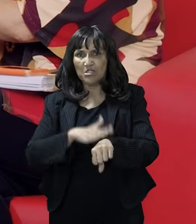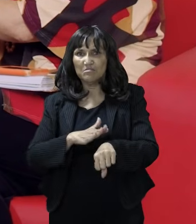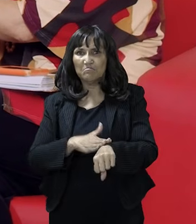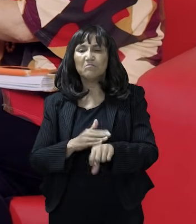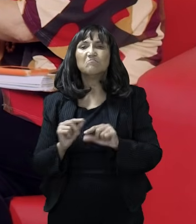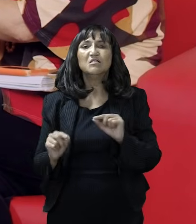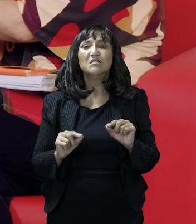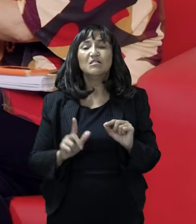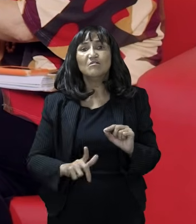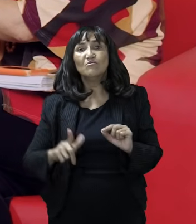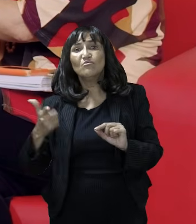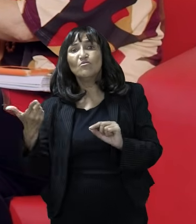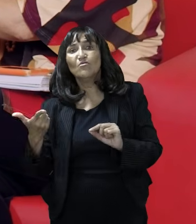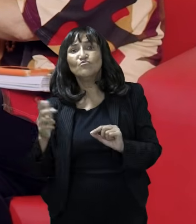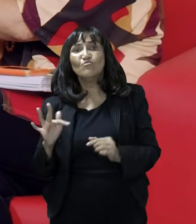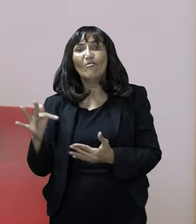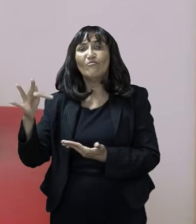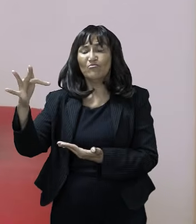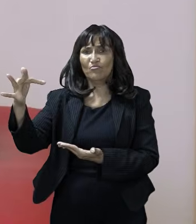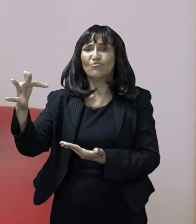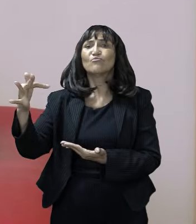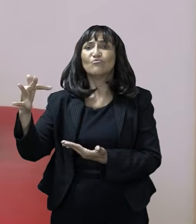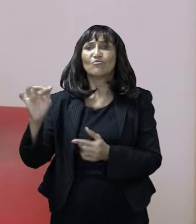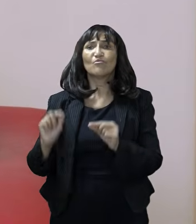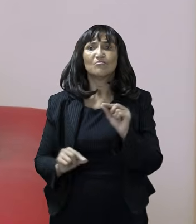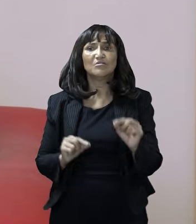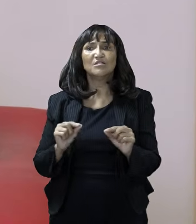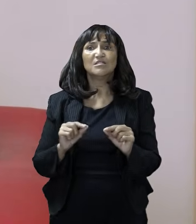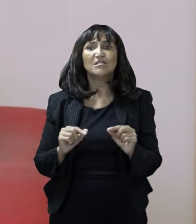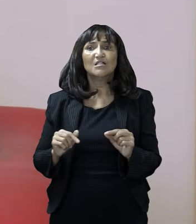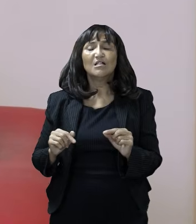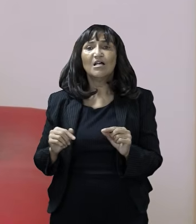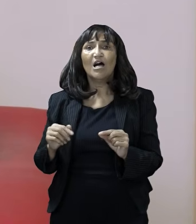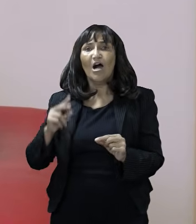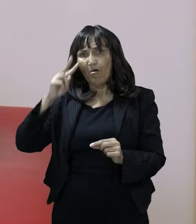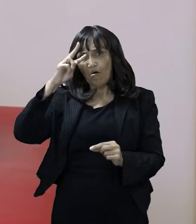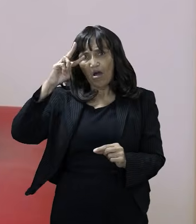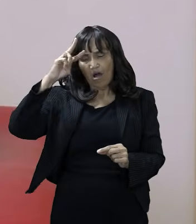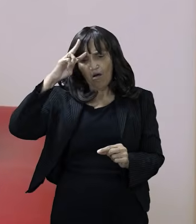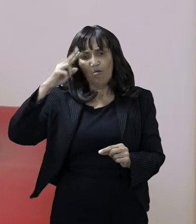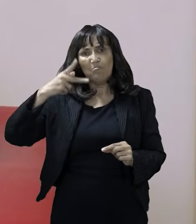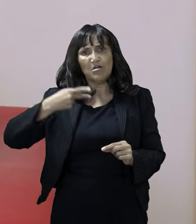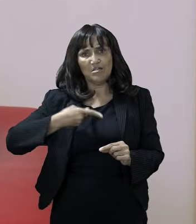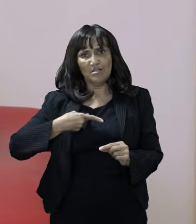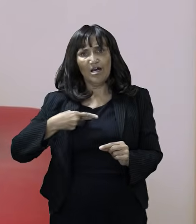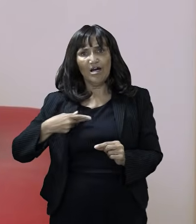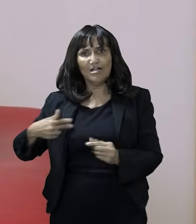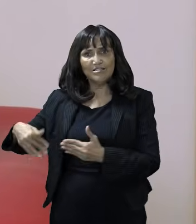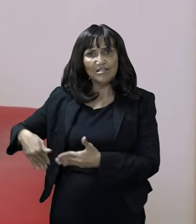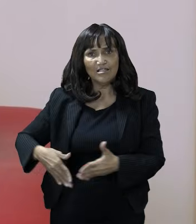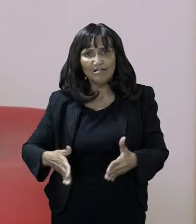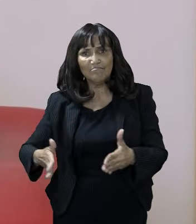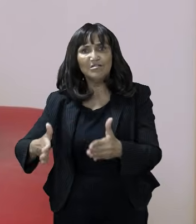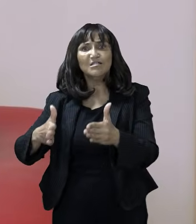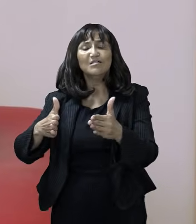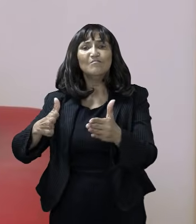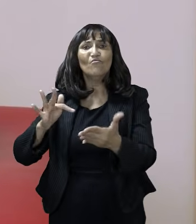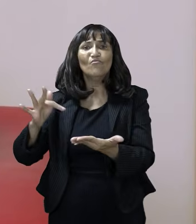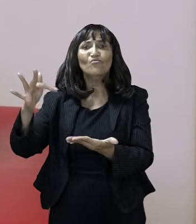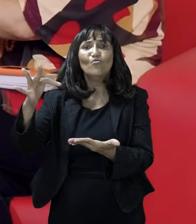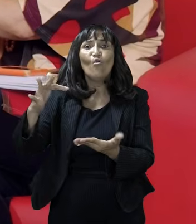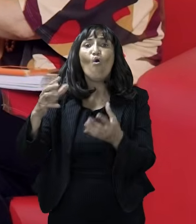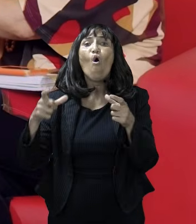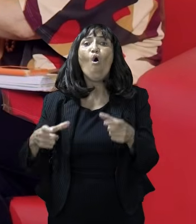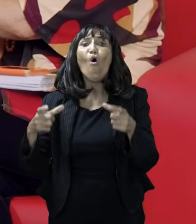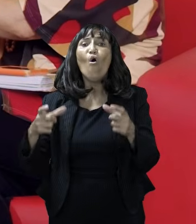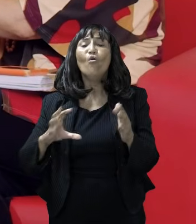E a outra tem a ver com o futuro. Quer dizer, para onde caminha a humanidade? Para onde caminha o Brasil? E para onde caminha o PT? Para